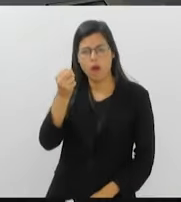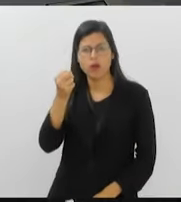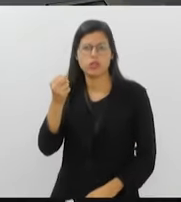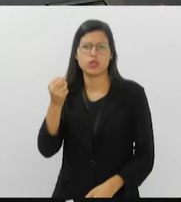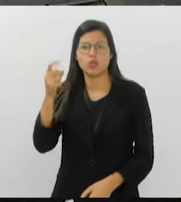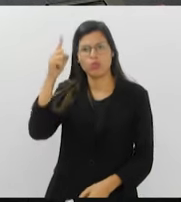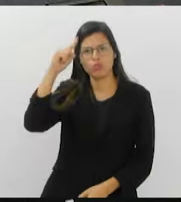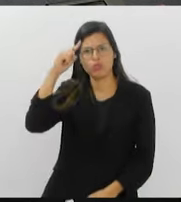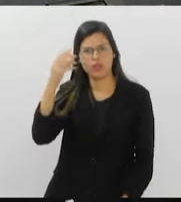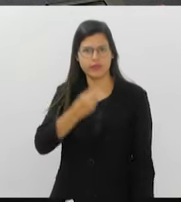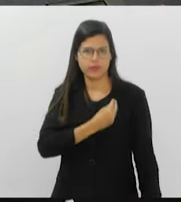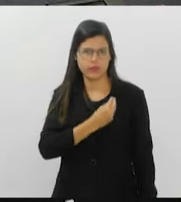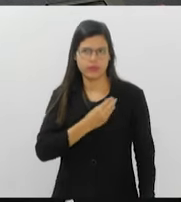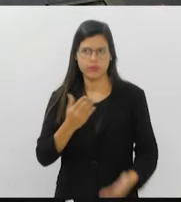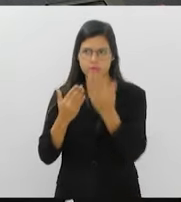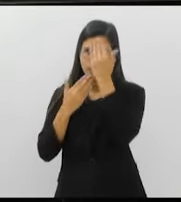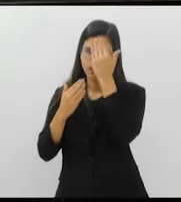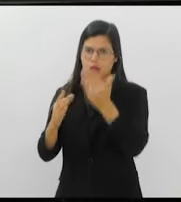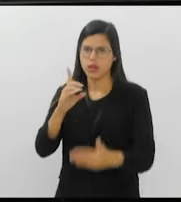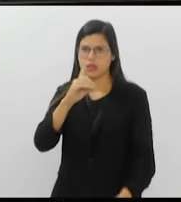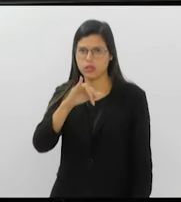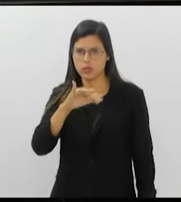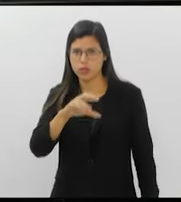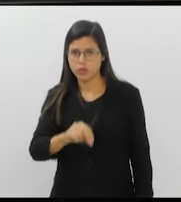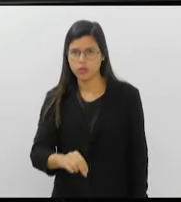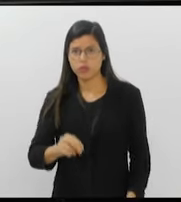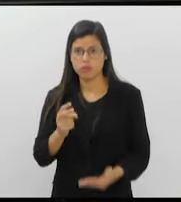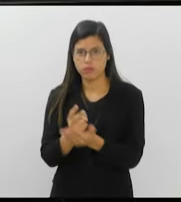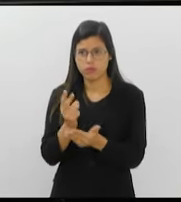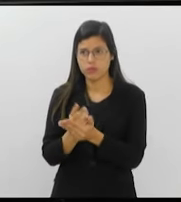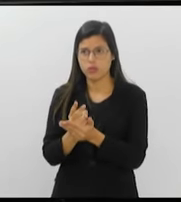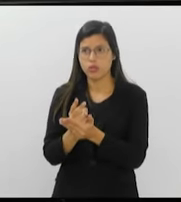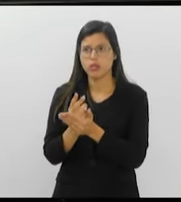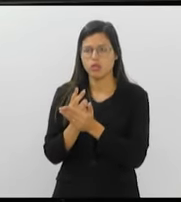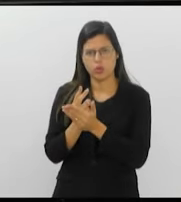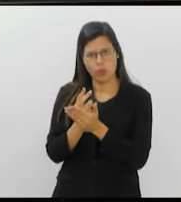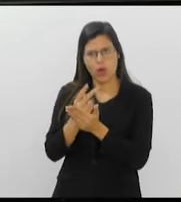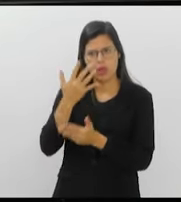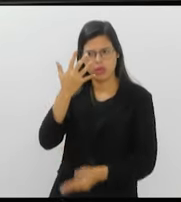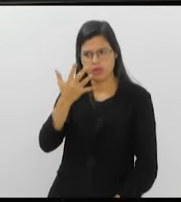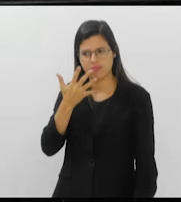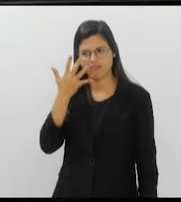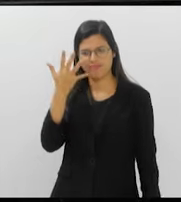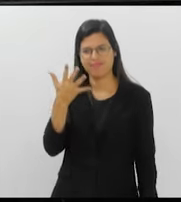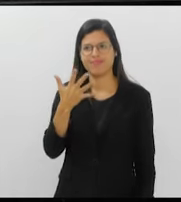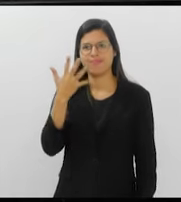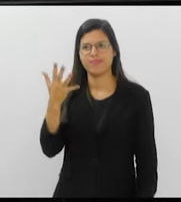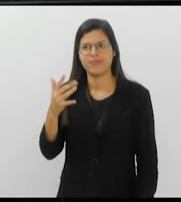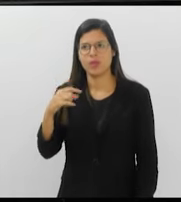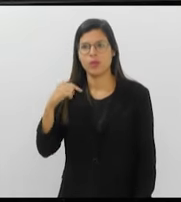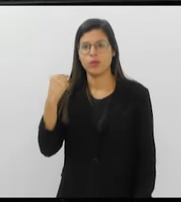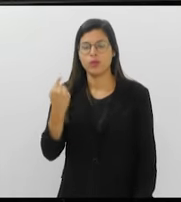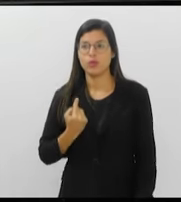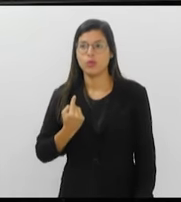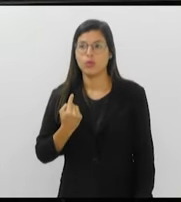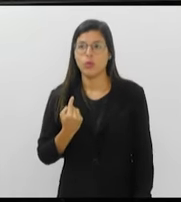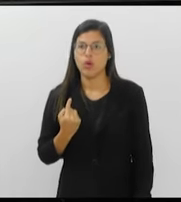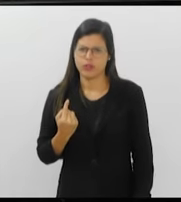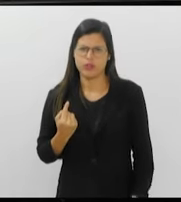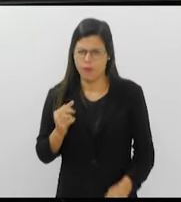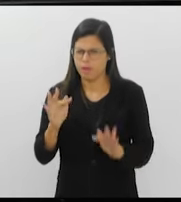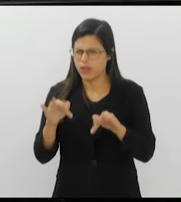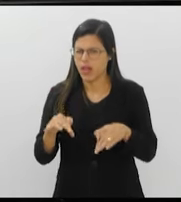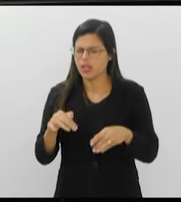Muito obrigado, Marcelo Dino. E dando continuidade, então, ao raciocínio, nós vamos chegar à cereja do